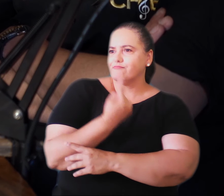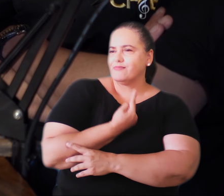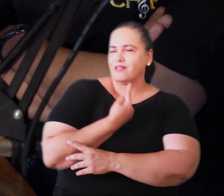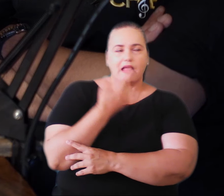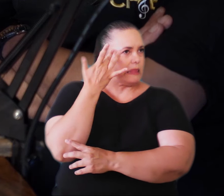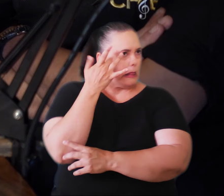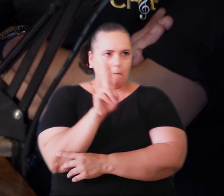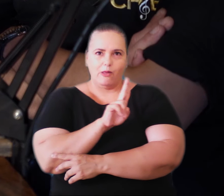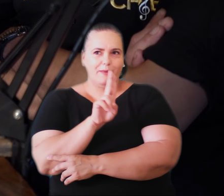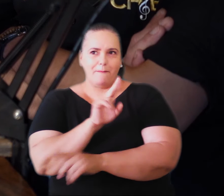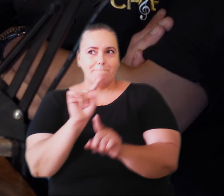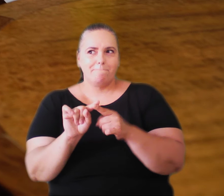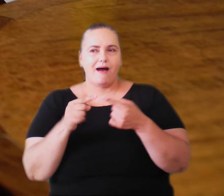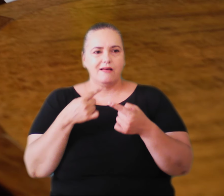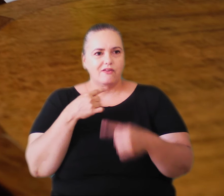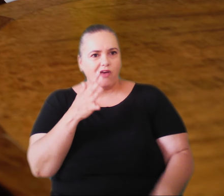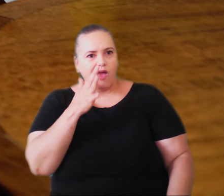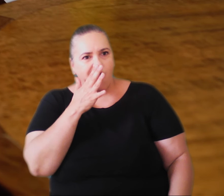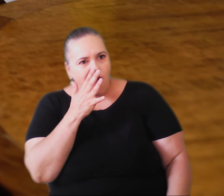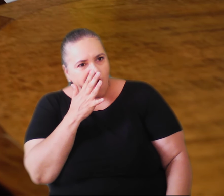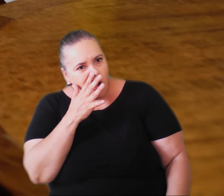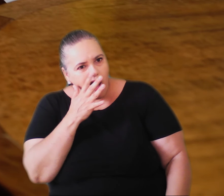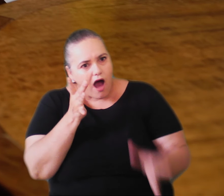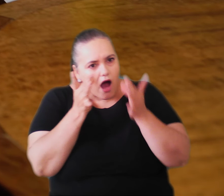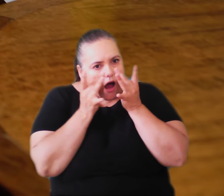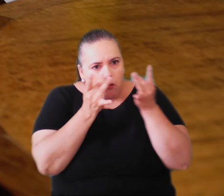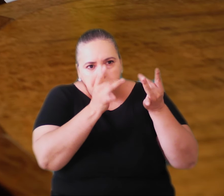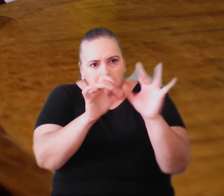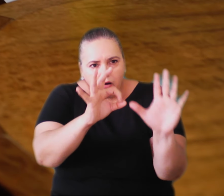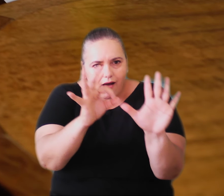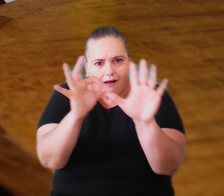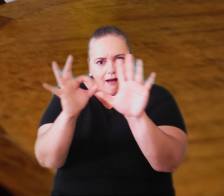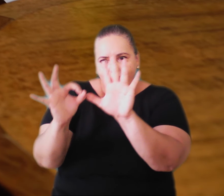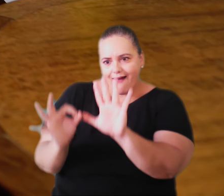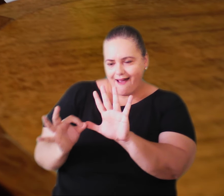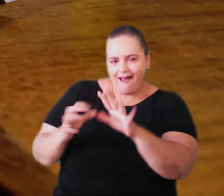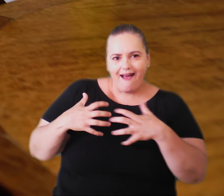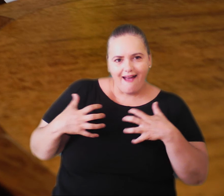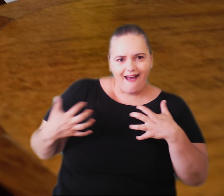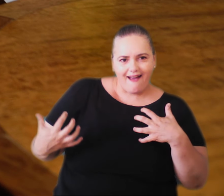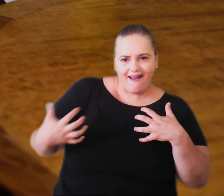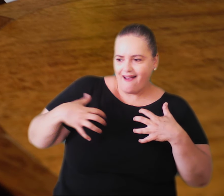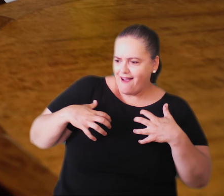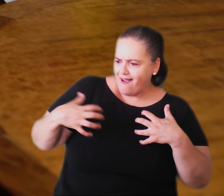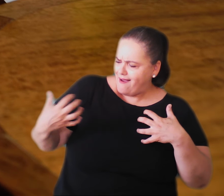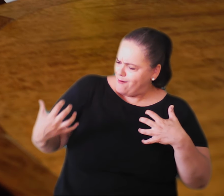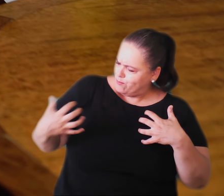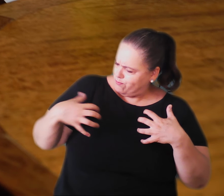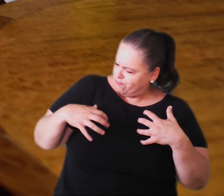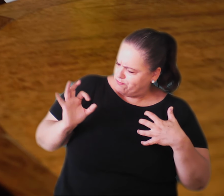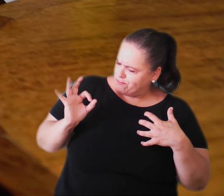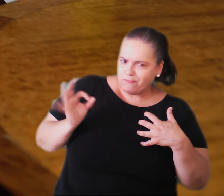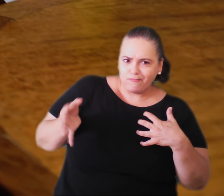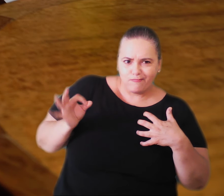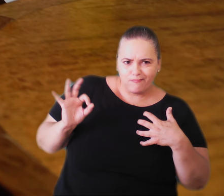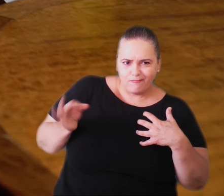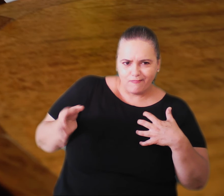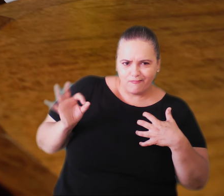nome. E eu escutando e prestando atenção, tocando, se acompanhando a precisão dos